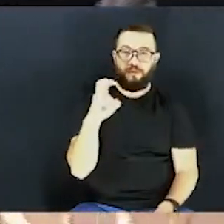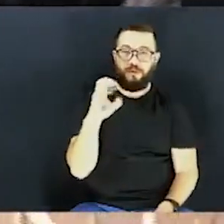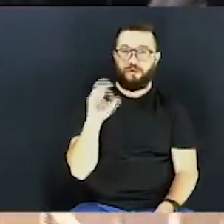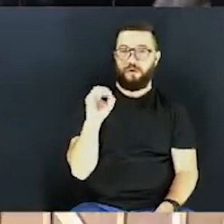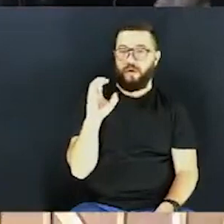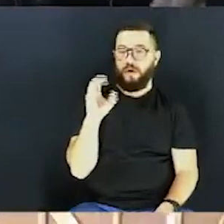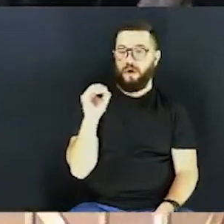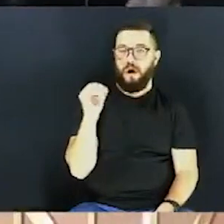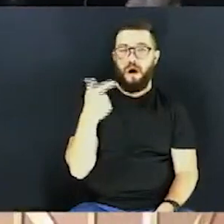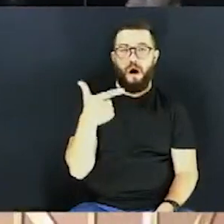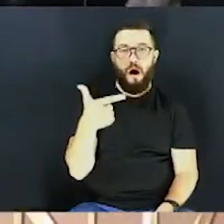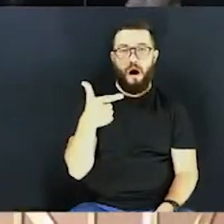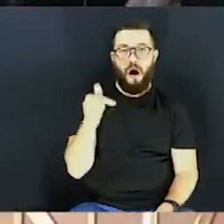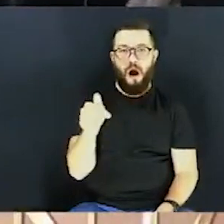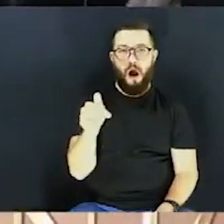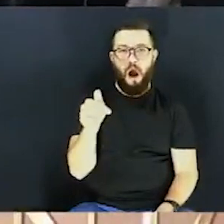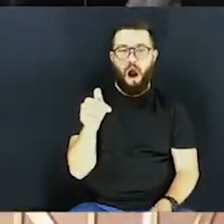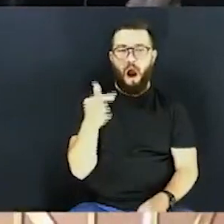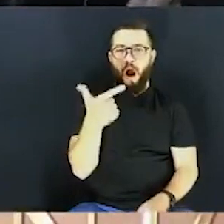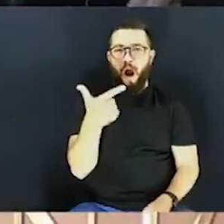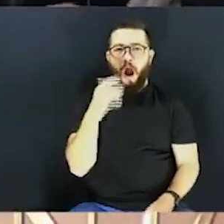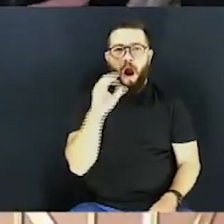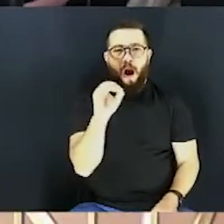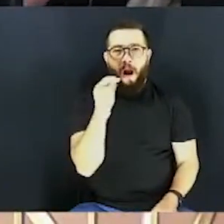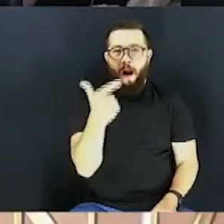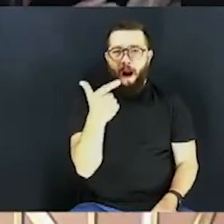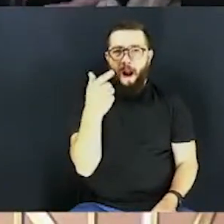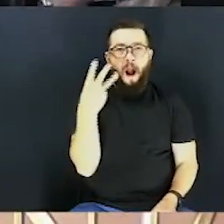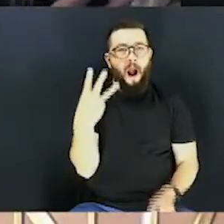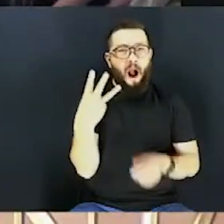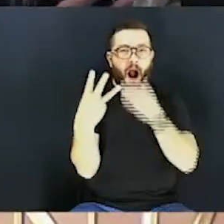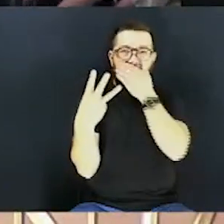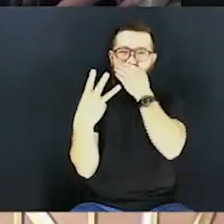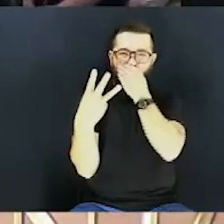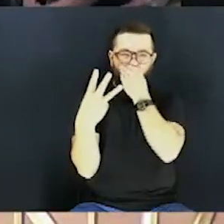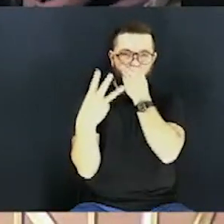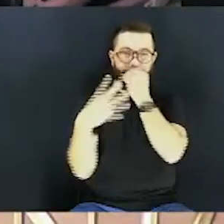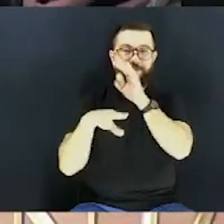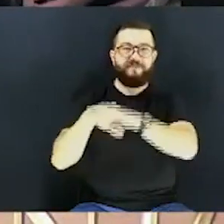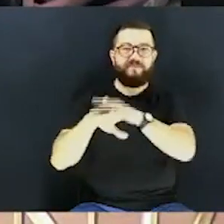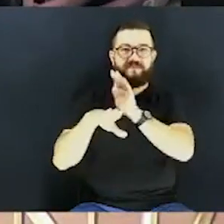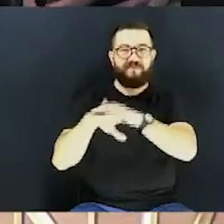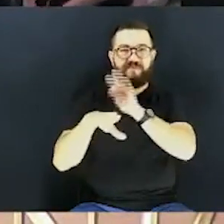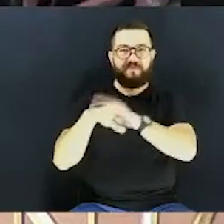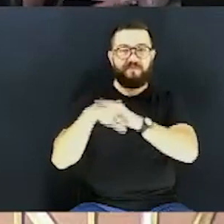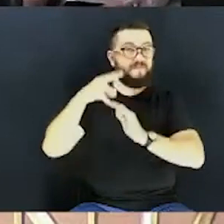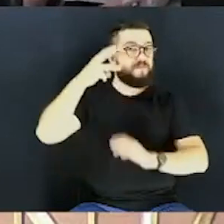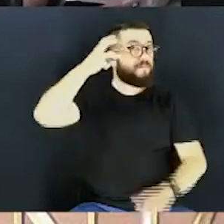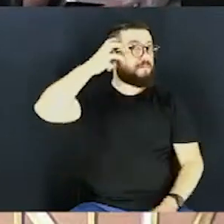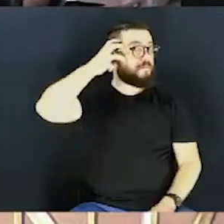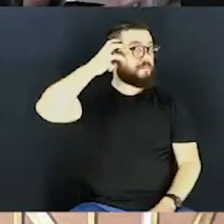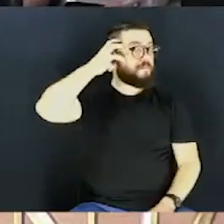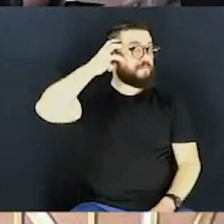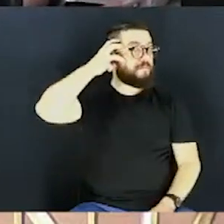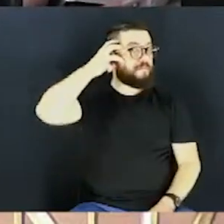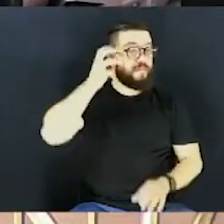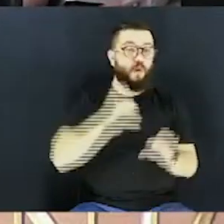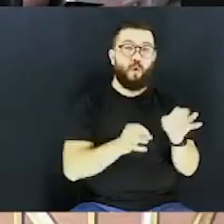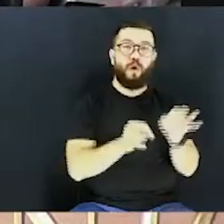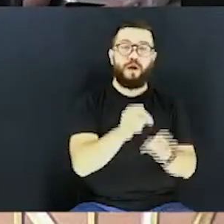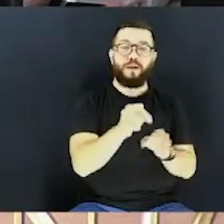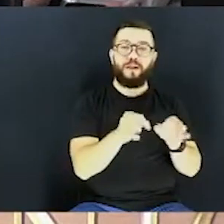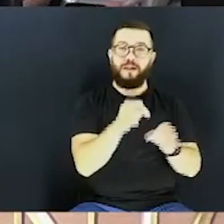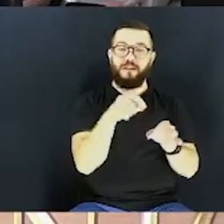005-0027 de 2023. Iniciativa Dalton Borba. Institui o Plano Municipal da Primeira Infância